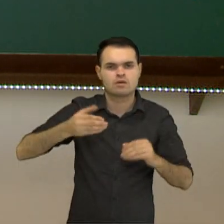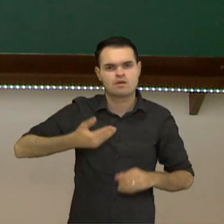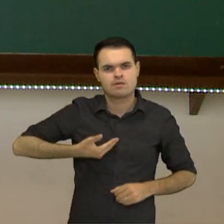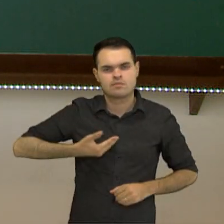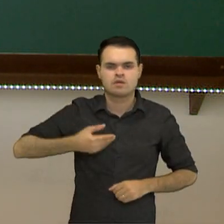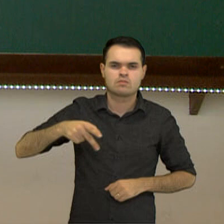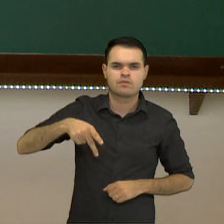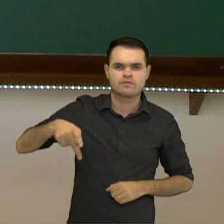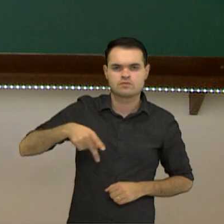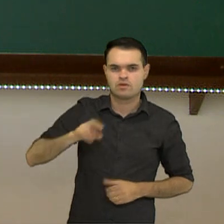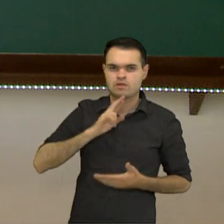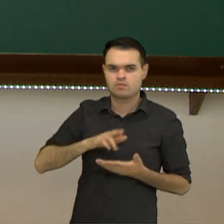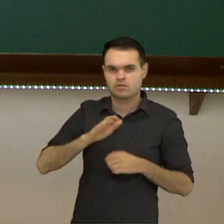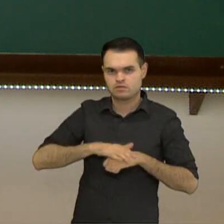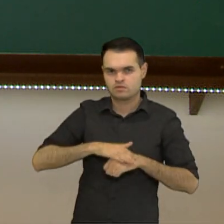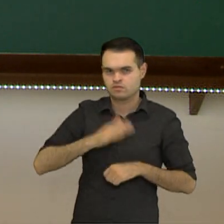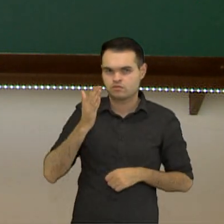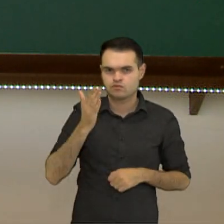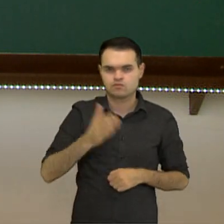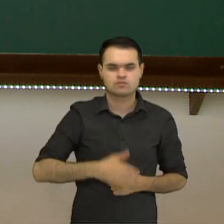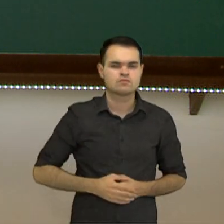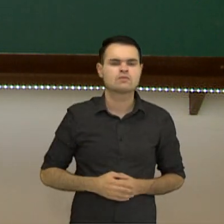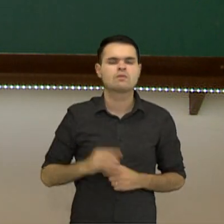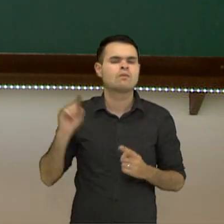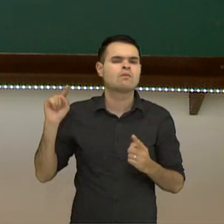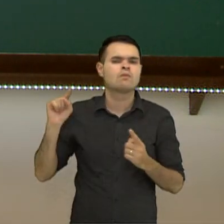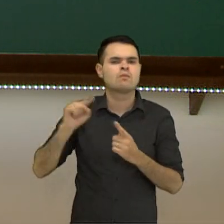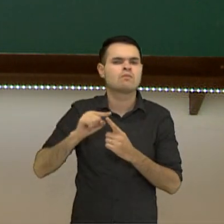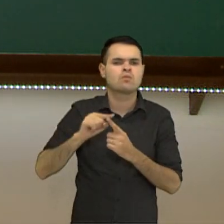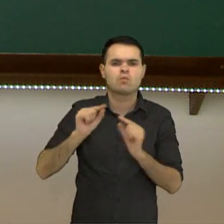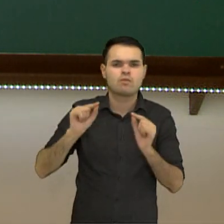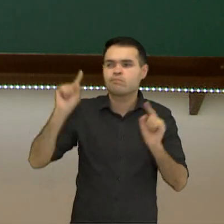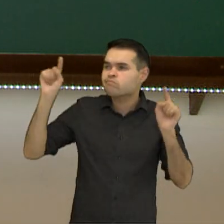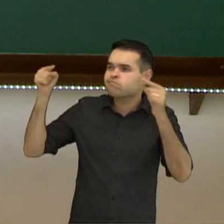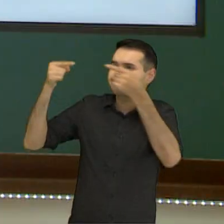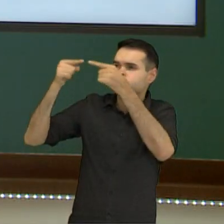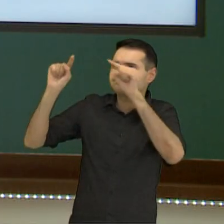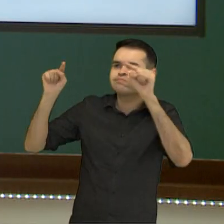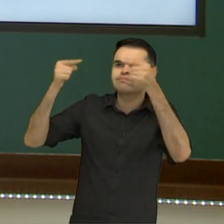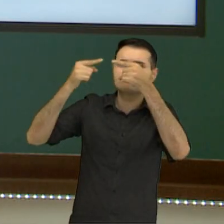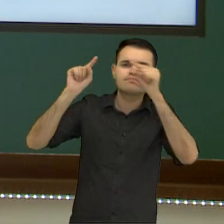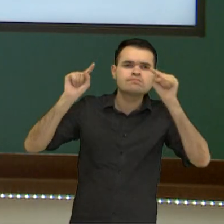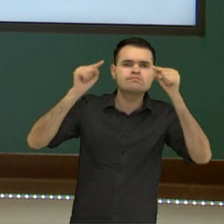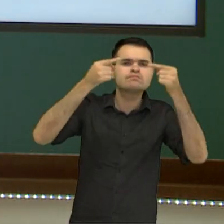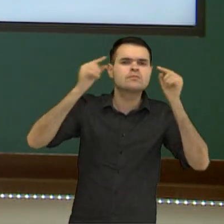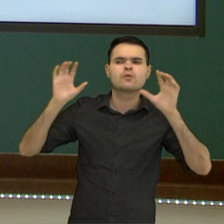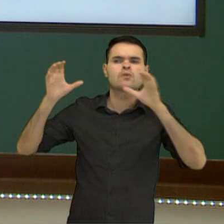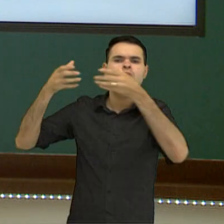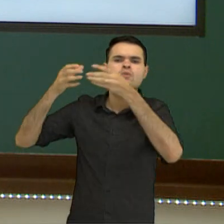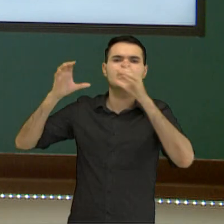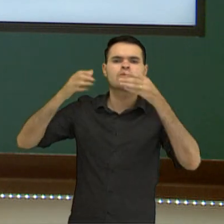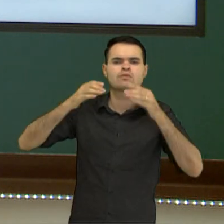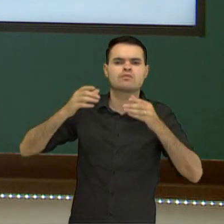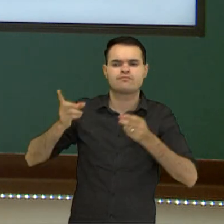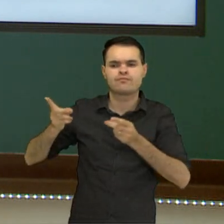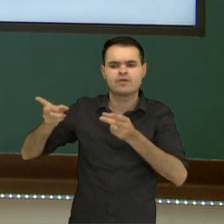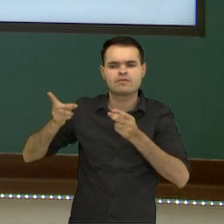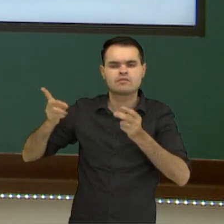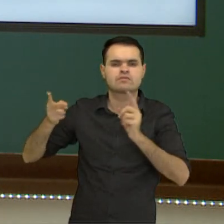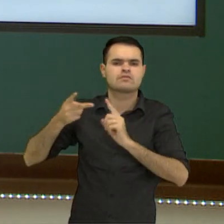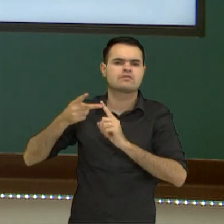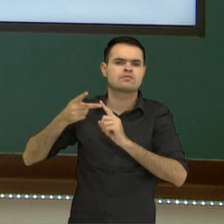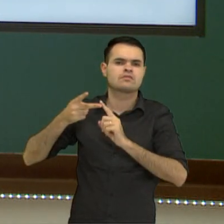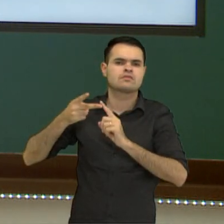tua resposta. Então, quais eram os objetivos de acordo com cada grupo, né? Mercadores, nobres, religiosos